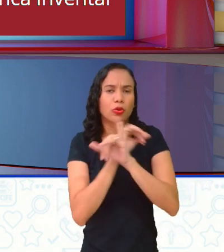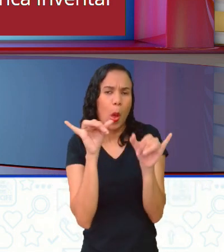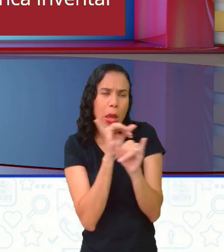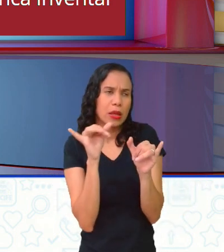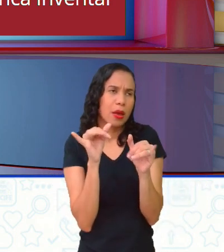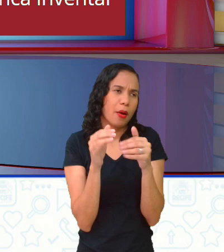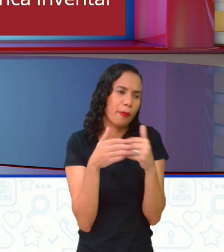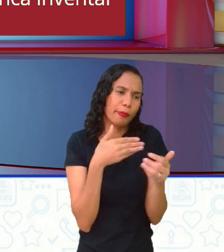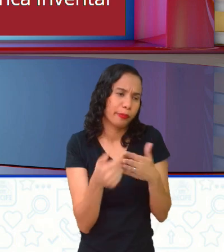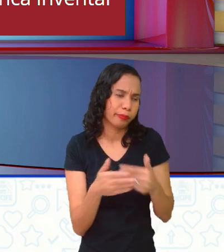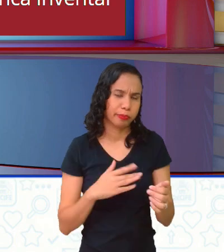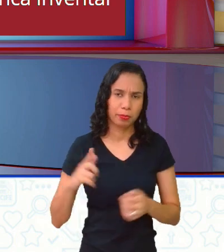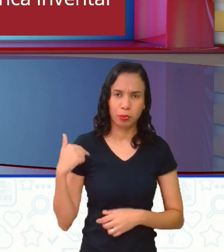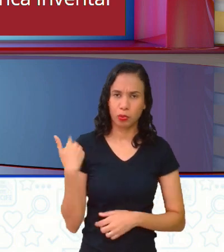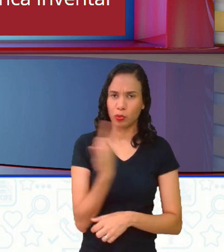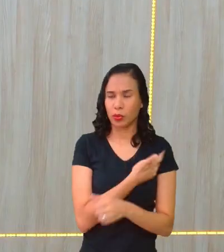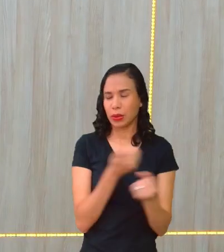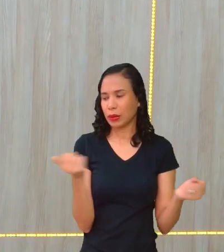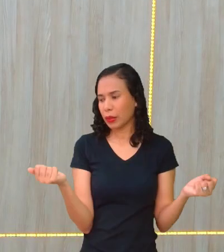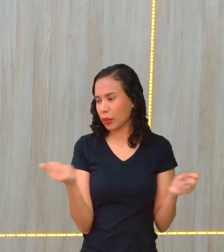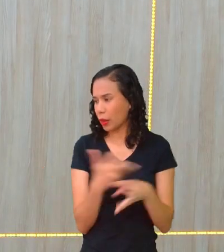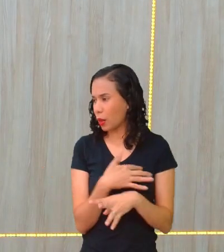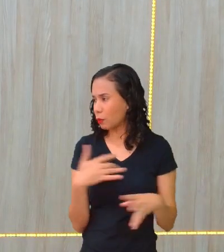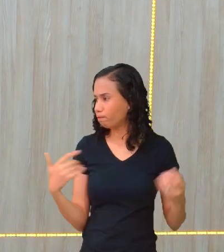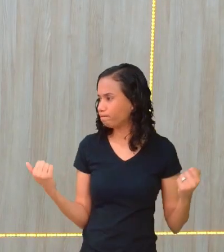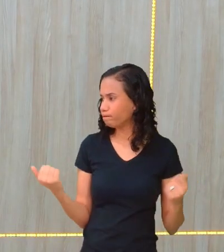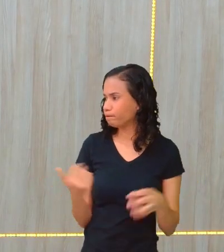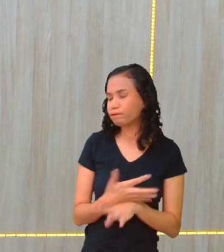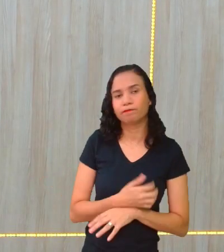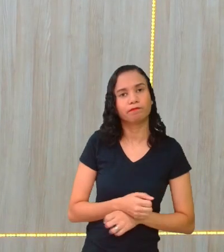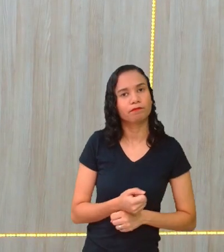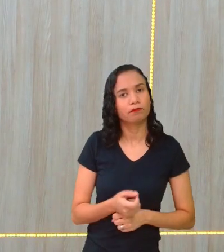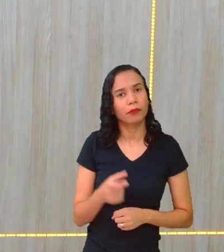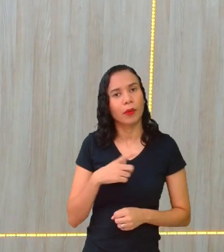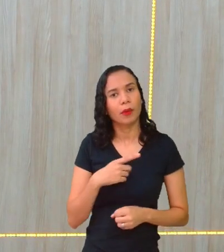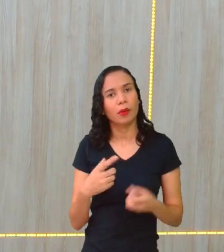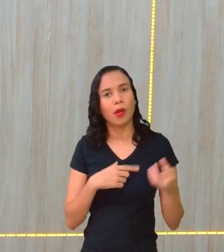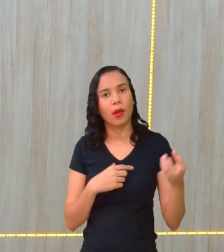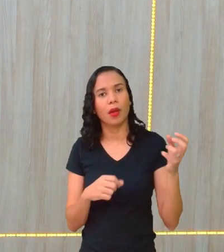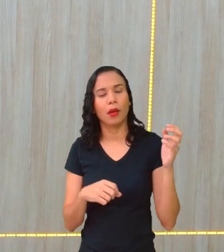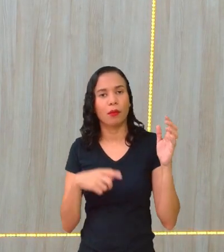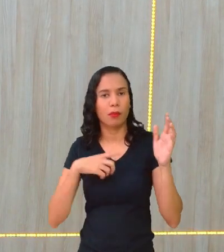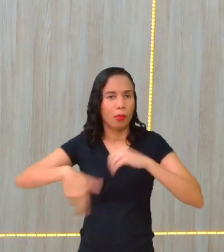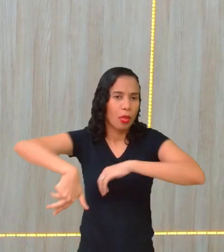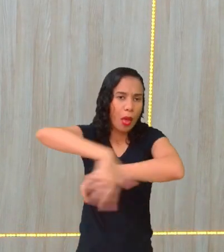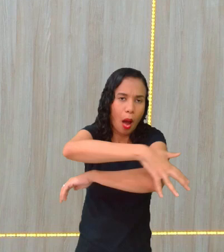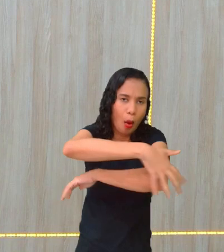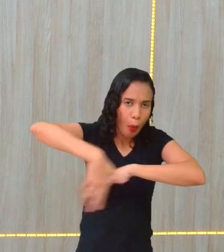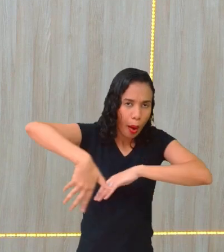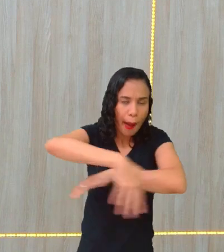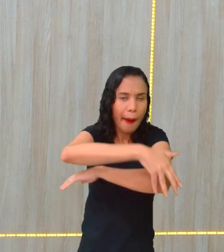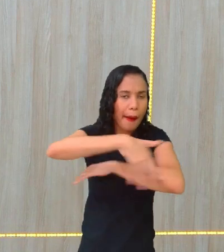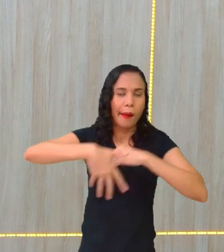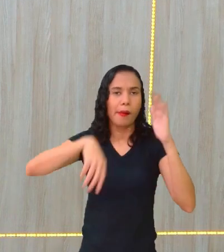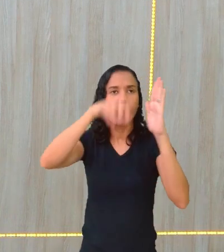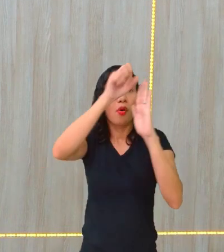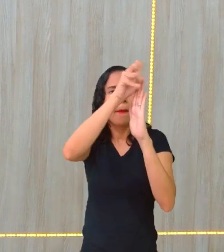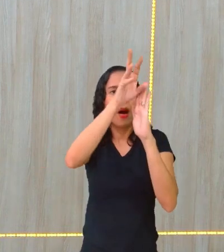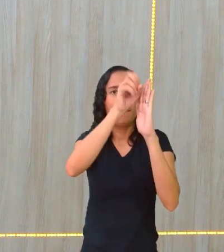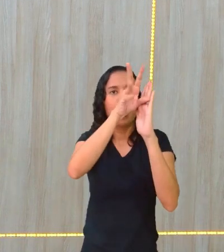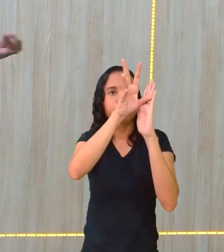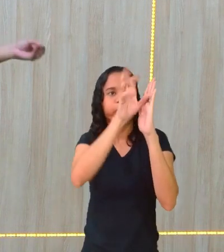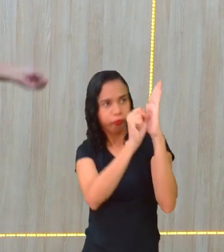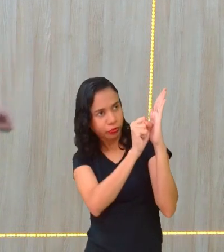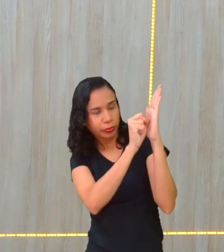qualquer aqui da nossa cidade, sei lá, queimou um semáforo na Agamenon. Eu não posso inventar